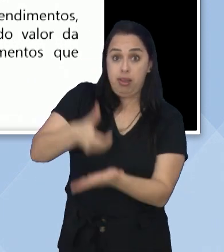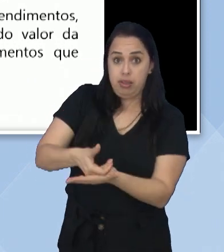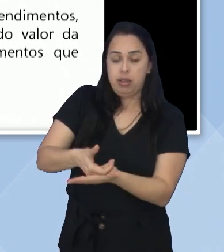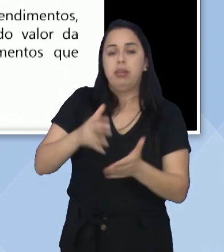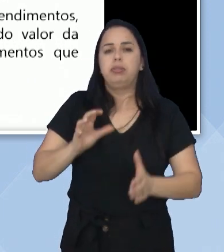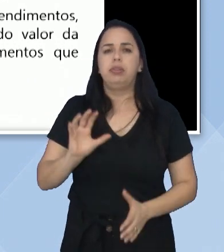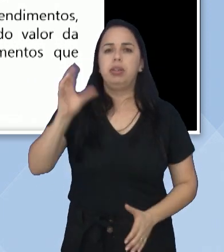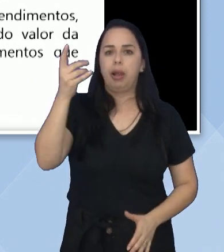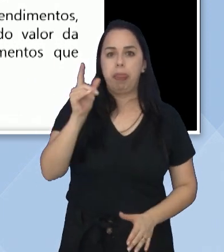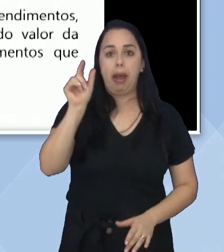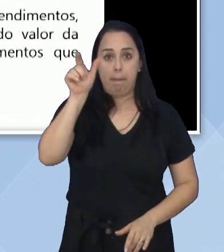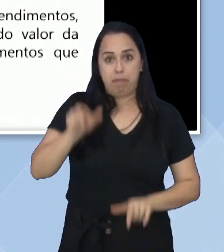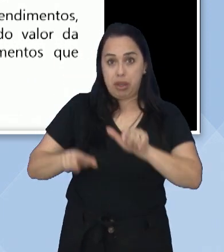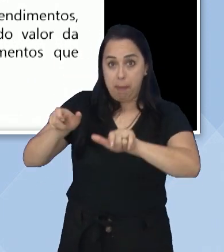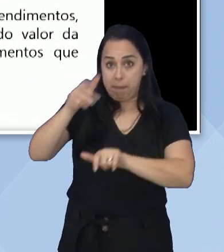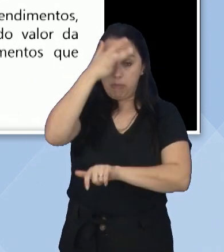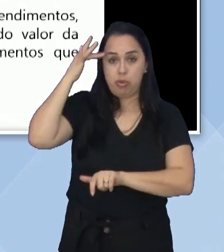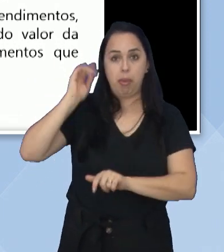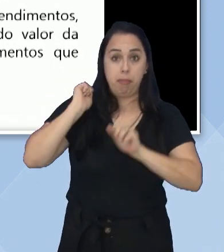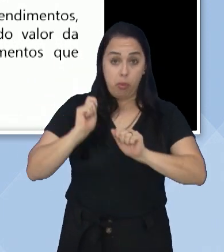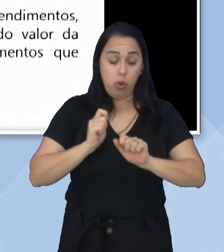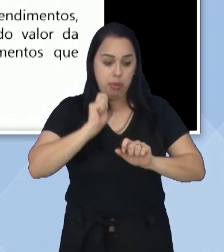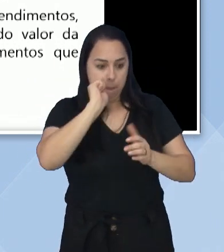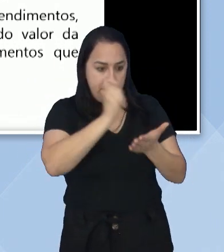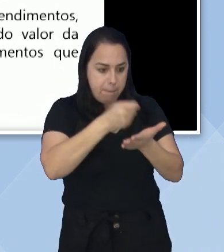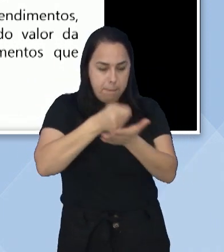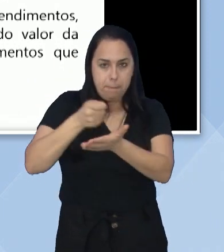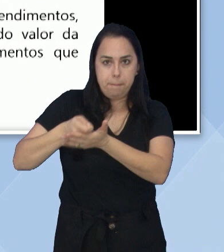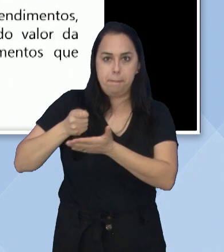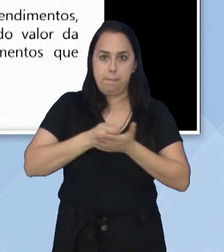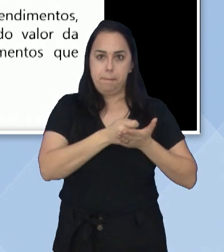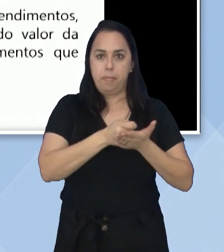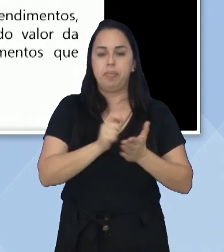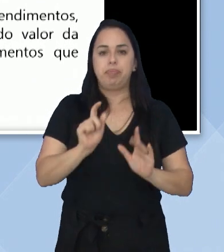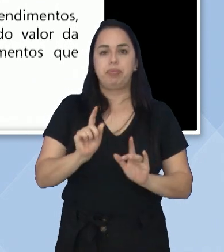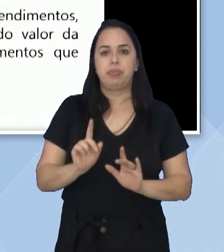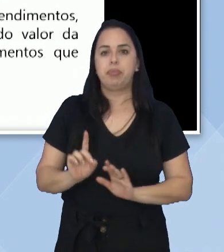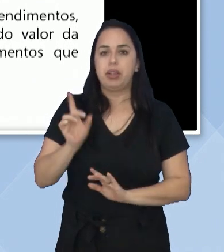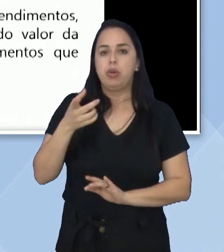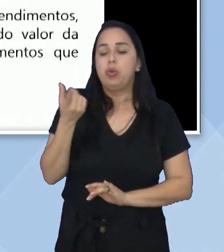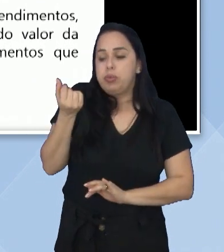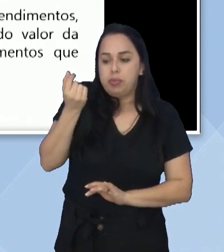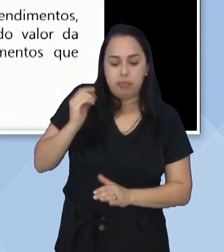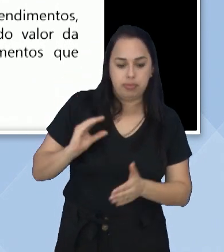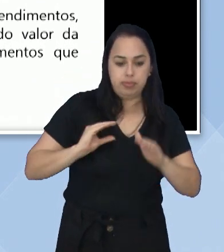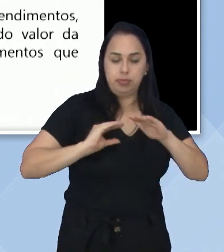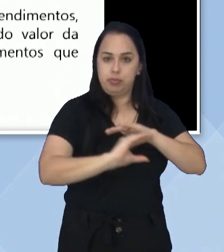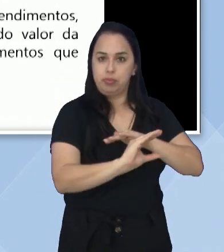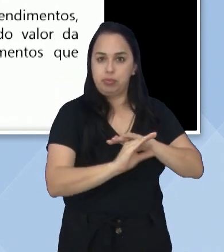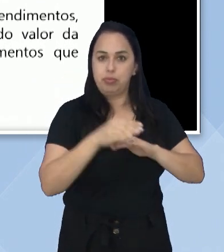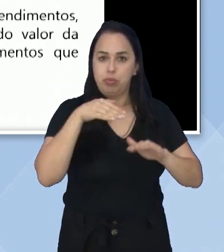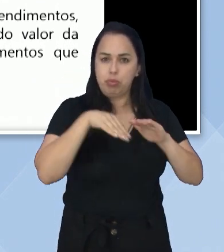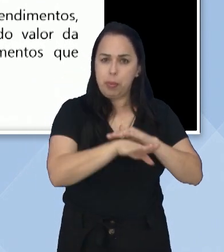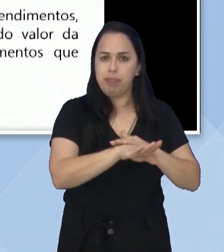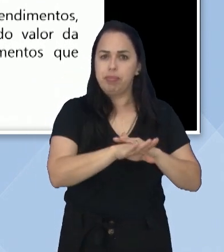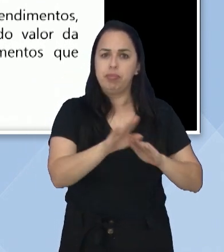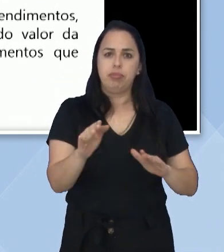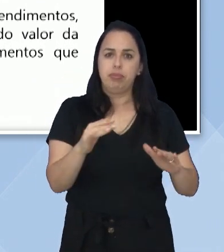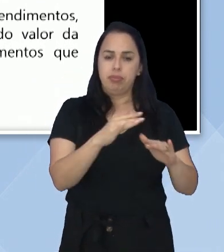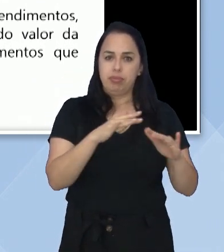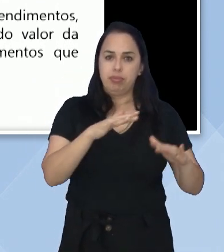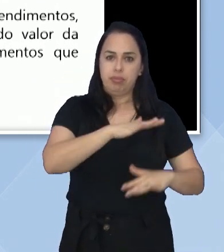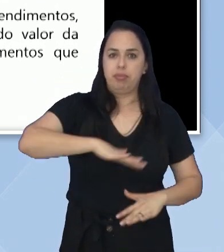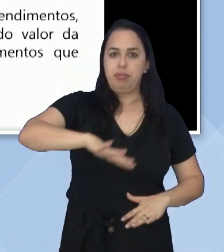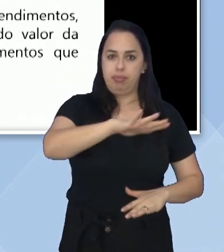como ele pode parcelar é muitas vezes a gente e o dinheiro é bom saber que o dinheiro Dalton ele vai para o Fundo Municipal de evento Urbano e o Fundo